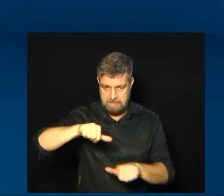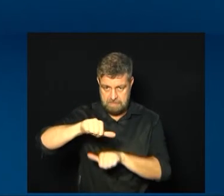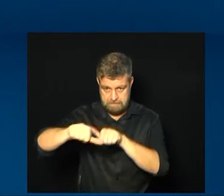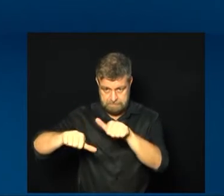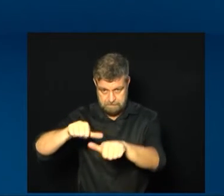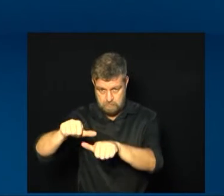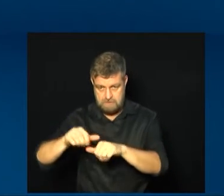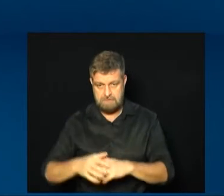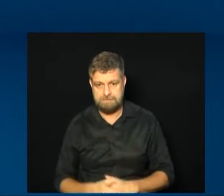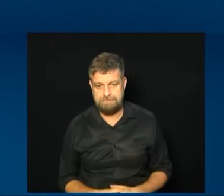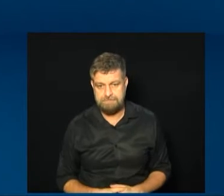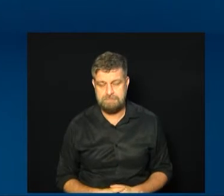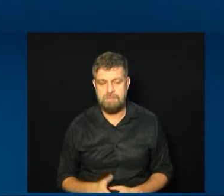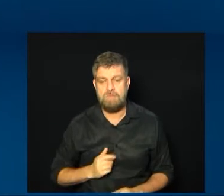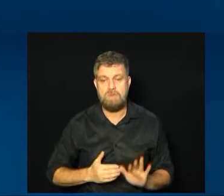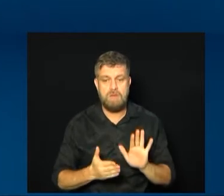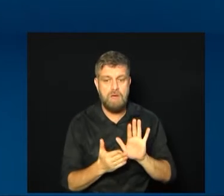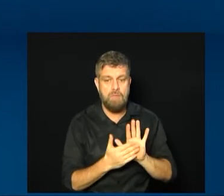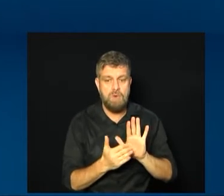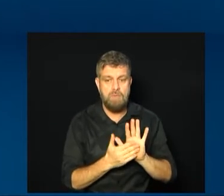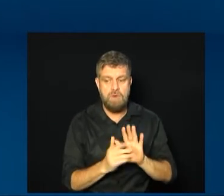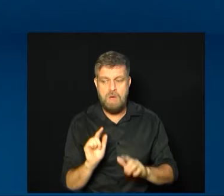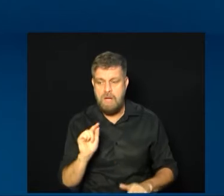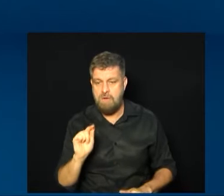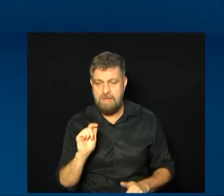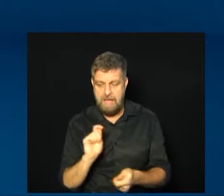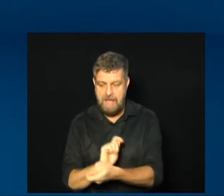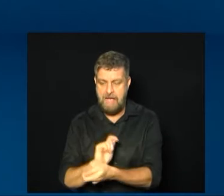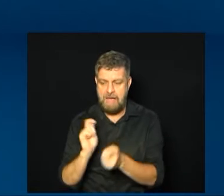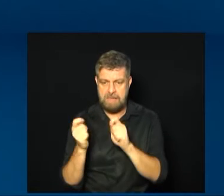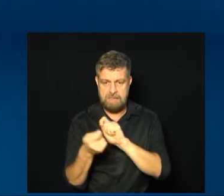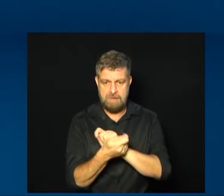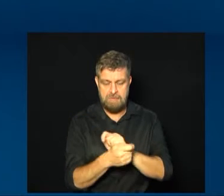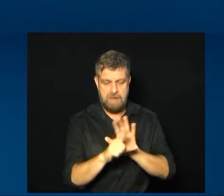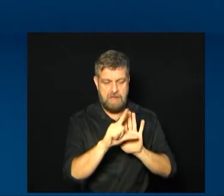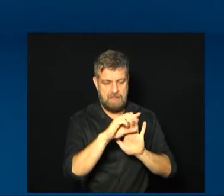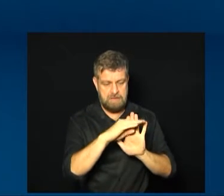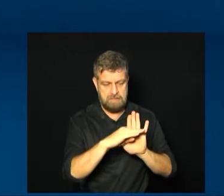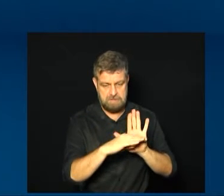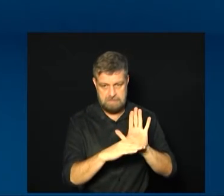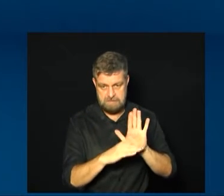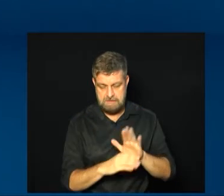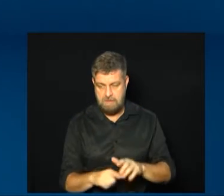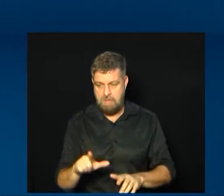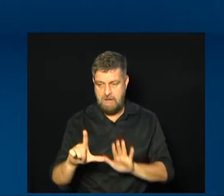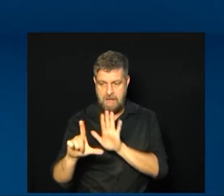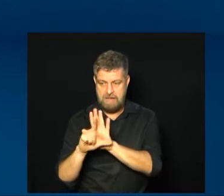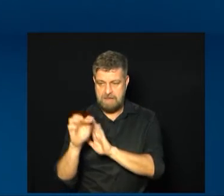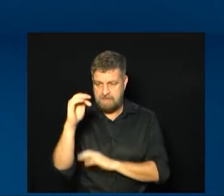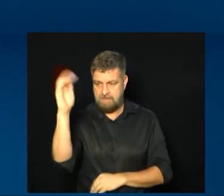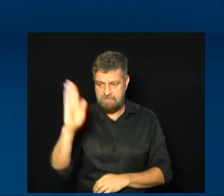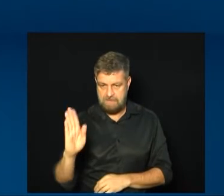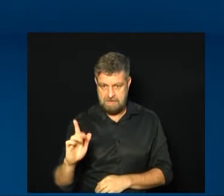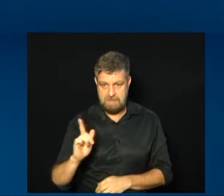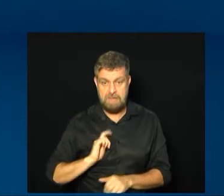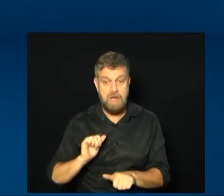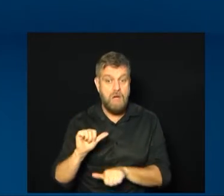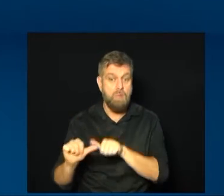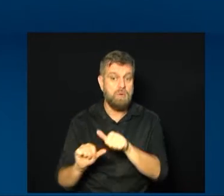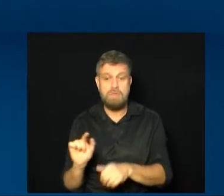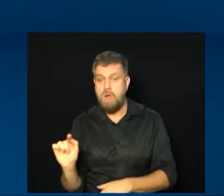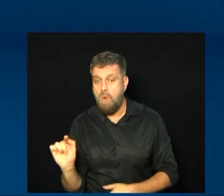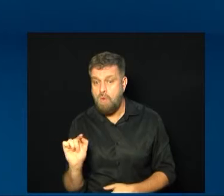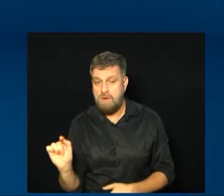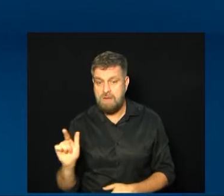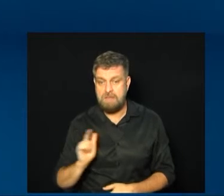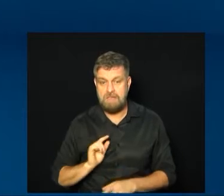Qualquer Natureza. A proposta adequa a legislação municipal a leis federais. Entre as alterações está